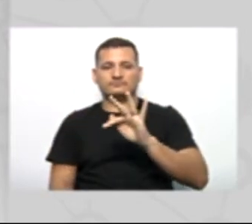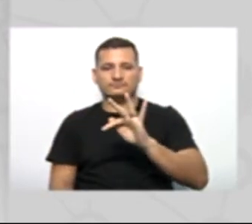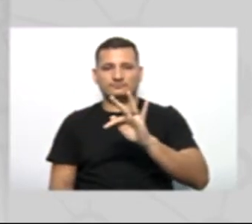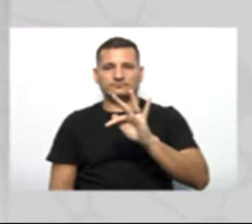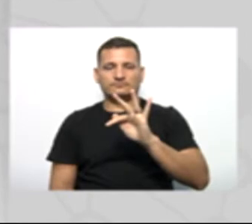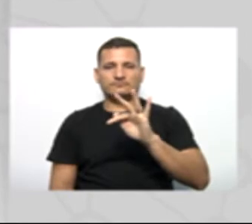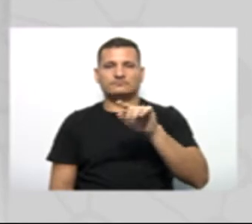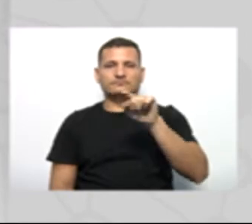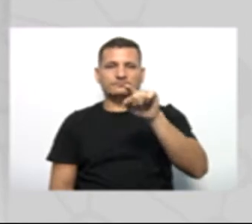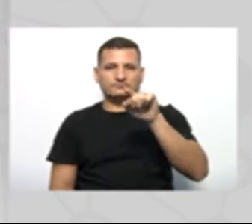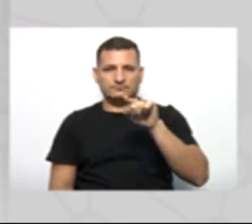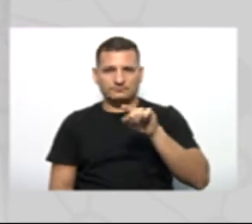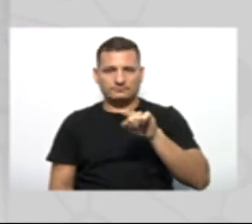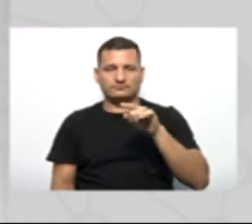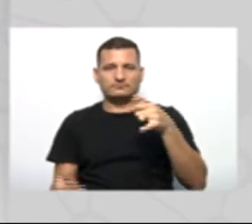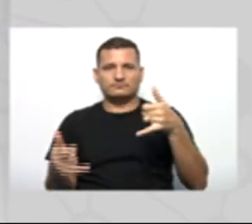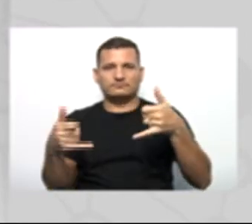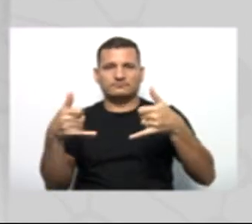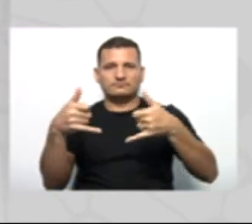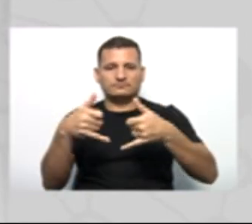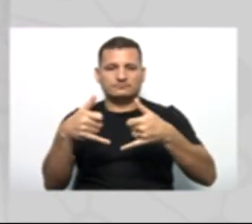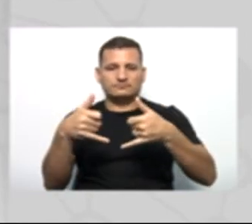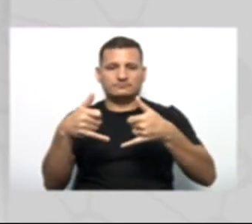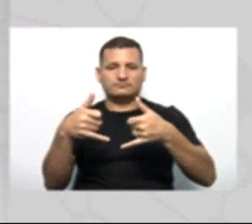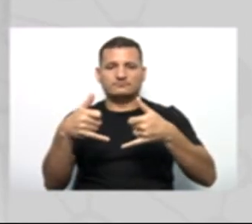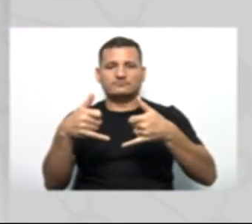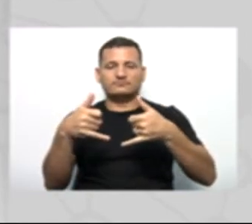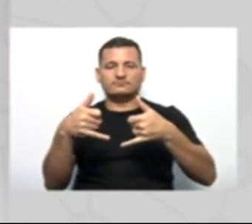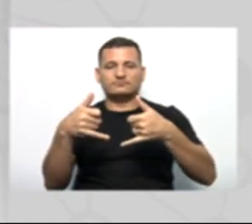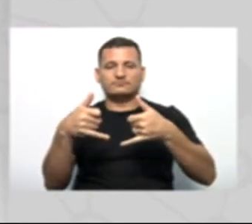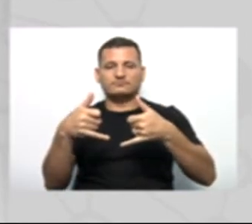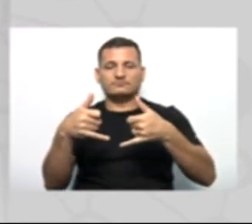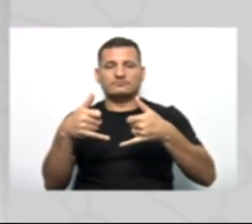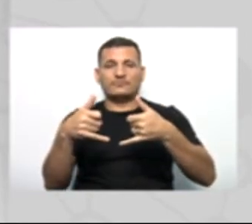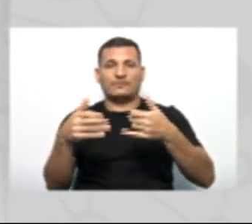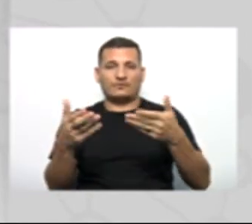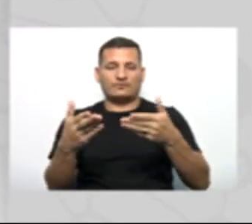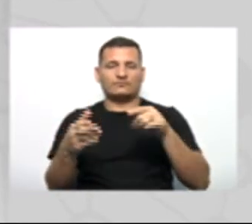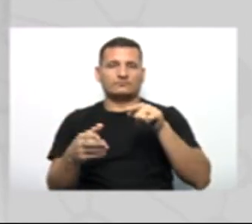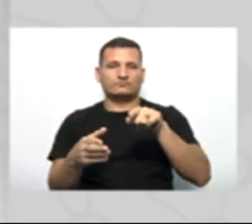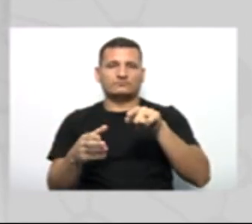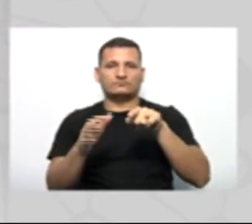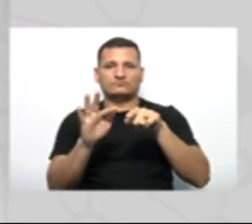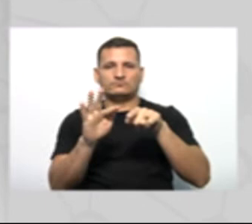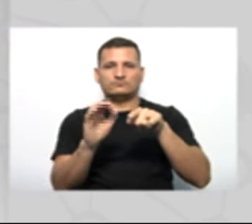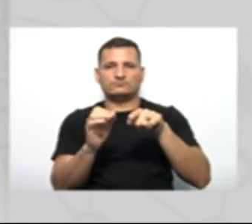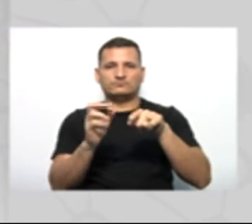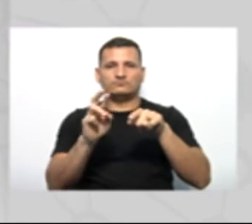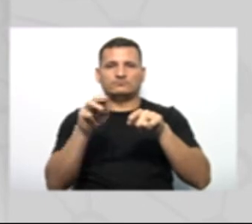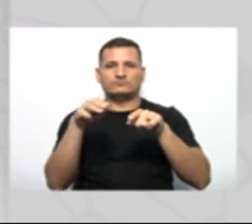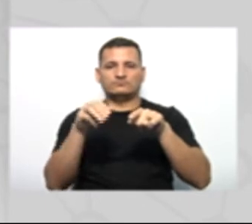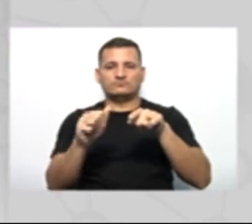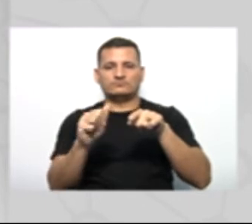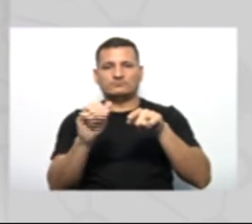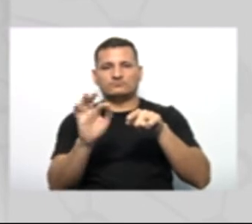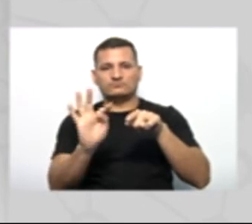pontos. E o meu formatador. Aí agora vai o quê? O ponto format. Olha lá o ponto format.